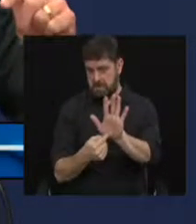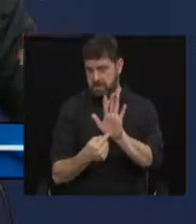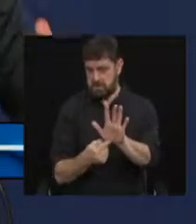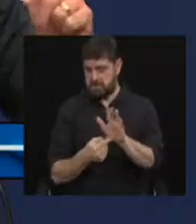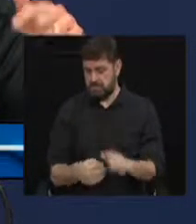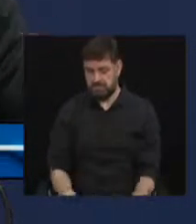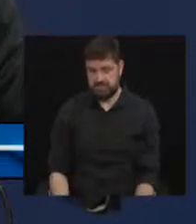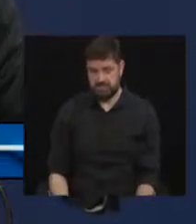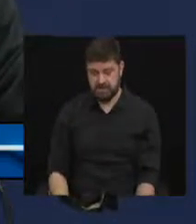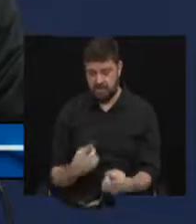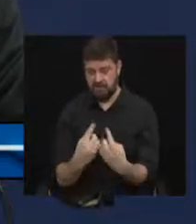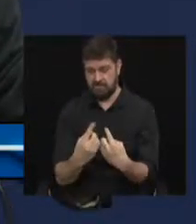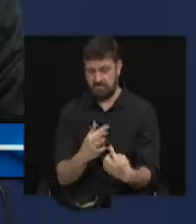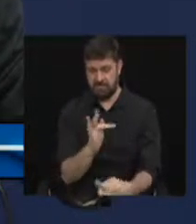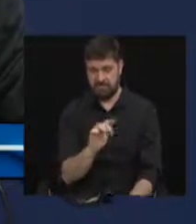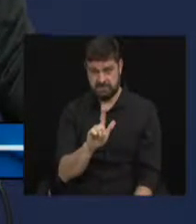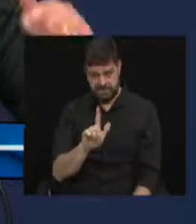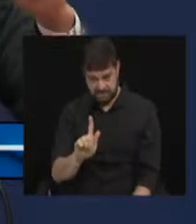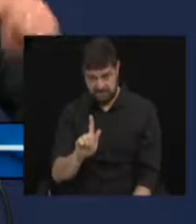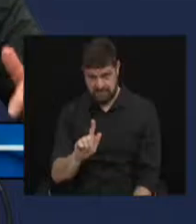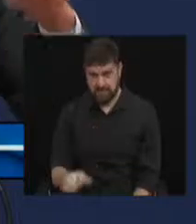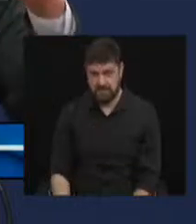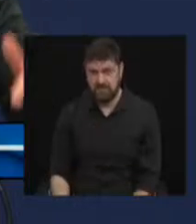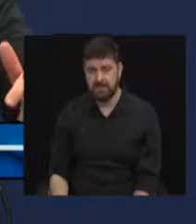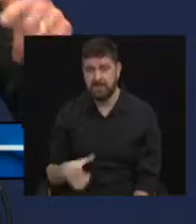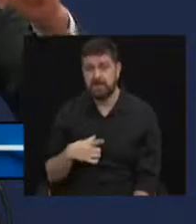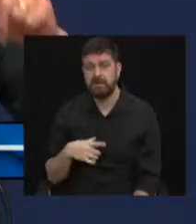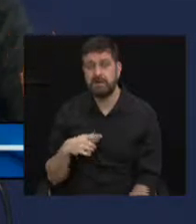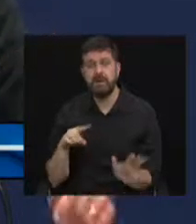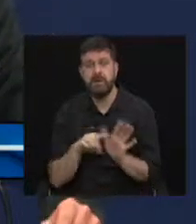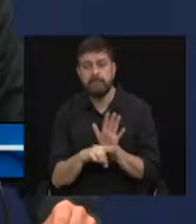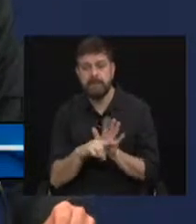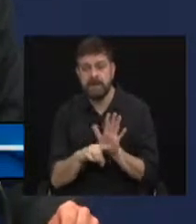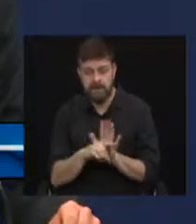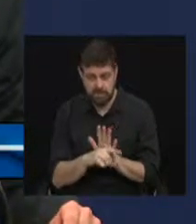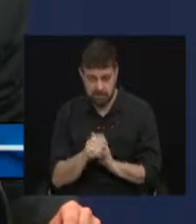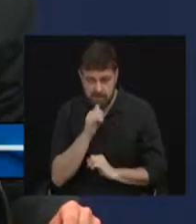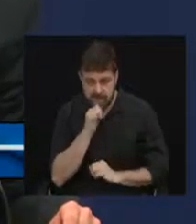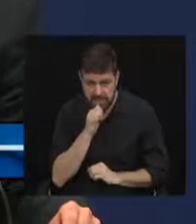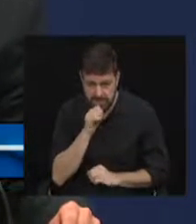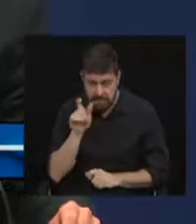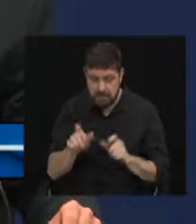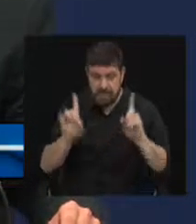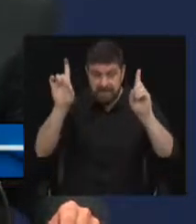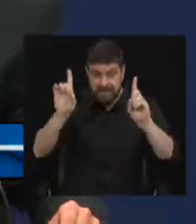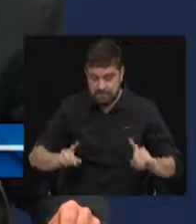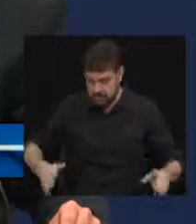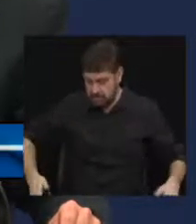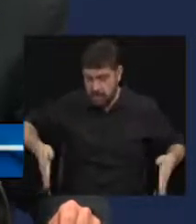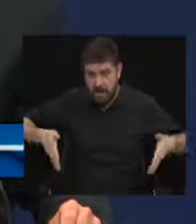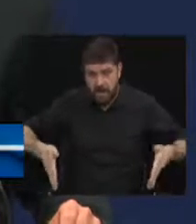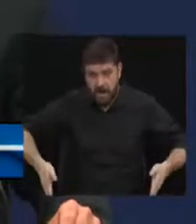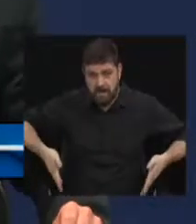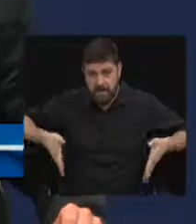Os pequenos comerciantes que vivem da incerteza